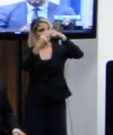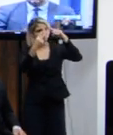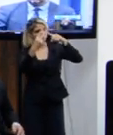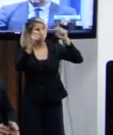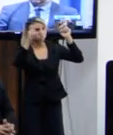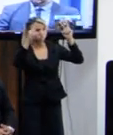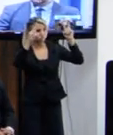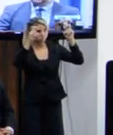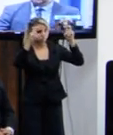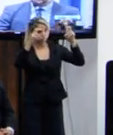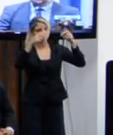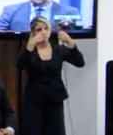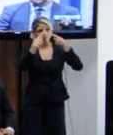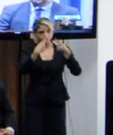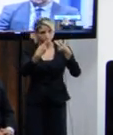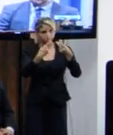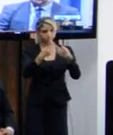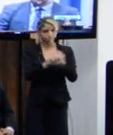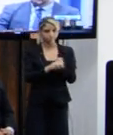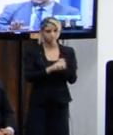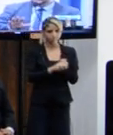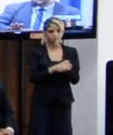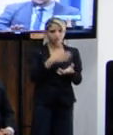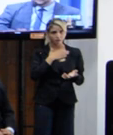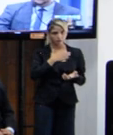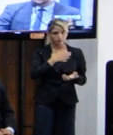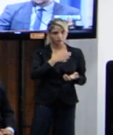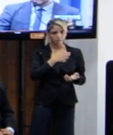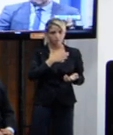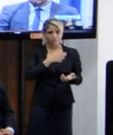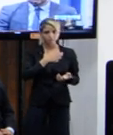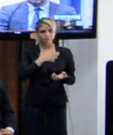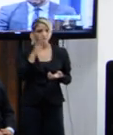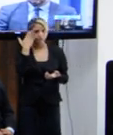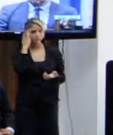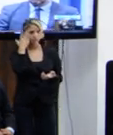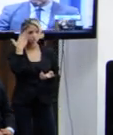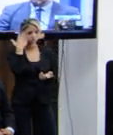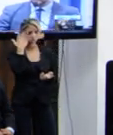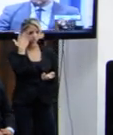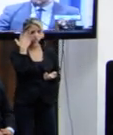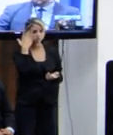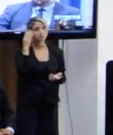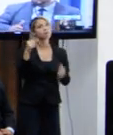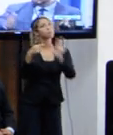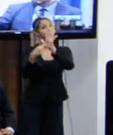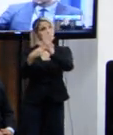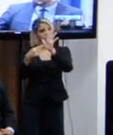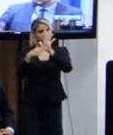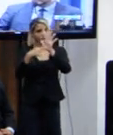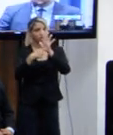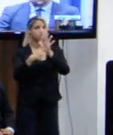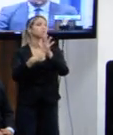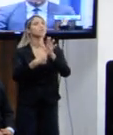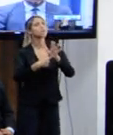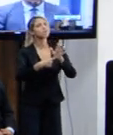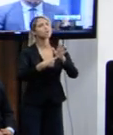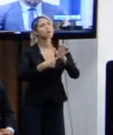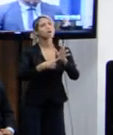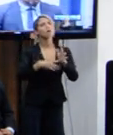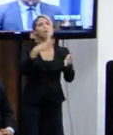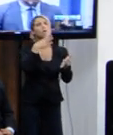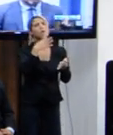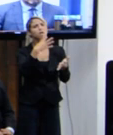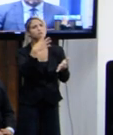desta casa e eu era funcionário, primeiramente se destacava pela questão técnica, que até hoje todos os vereadores e